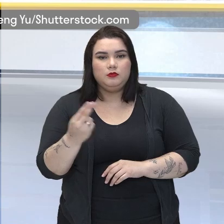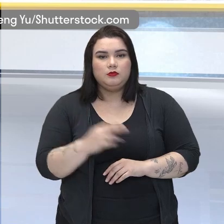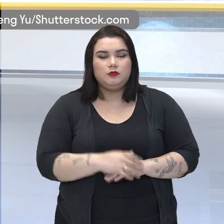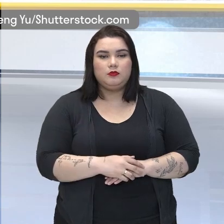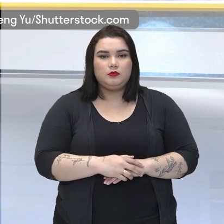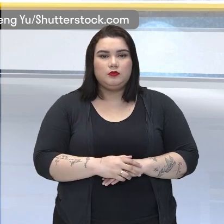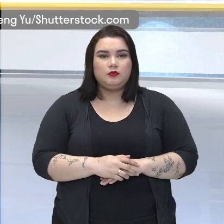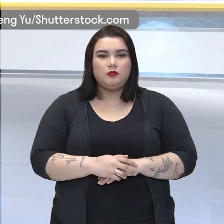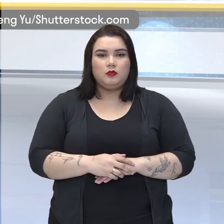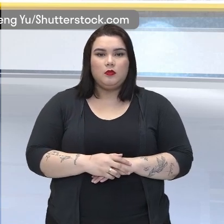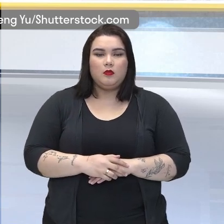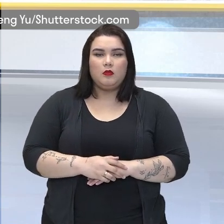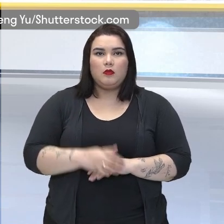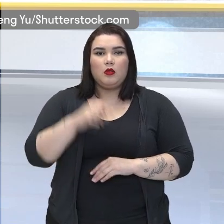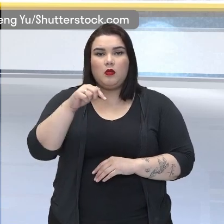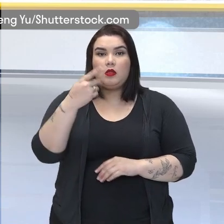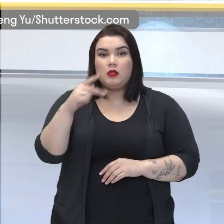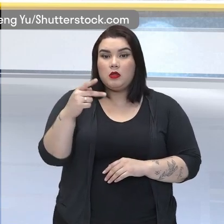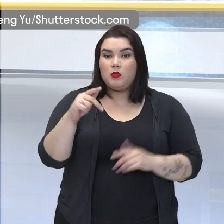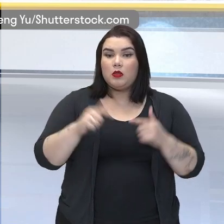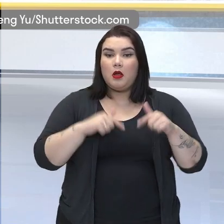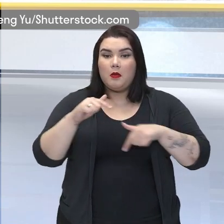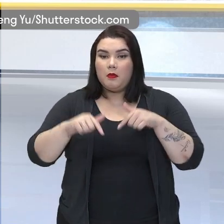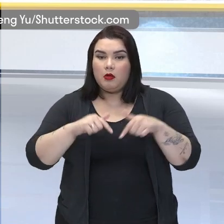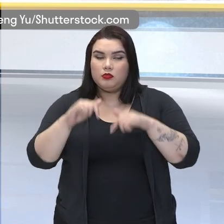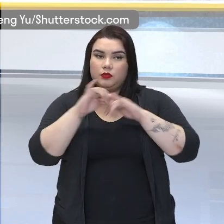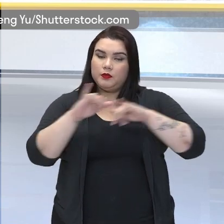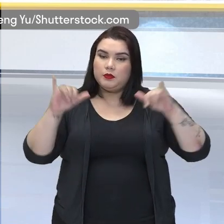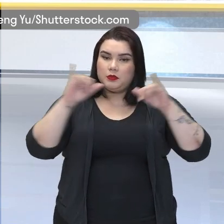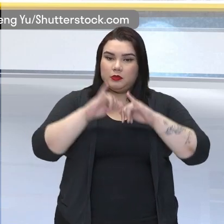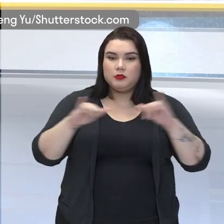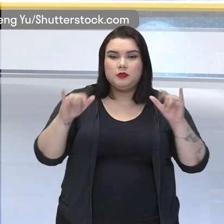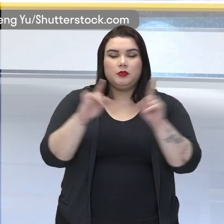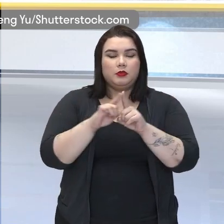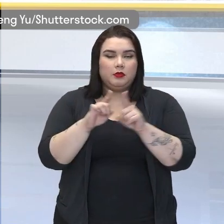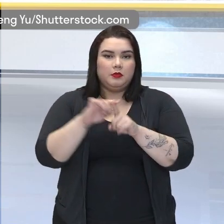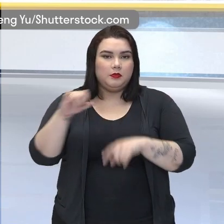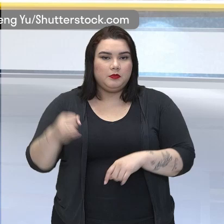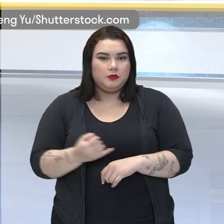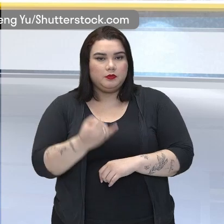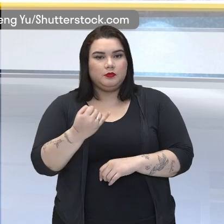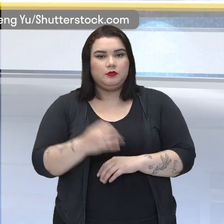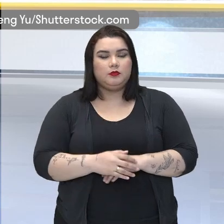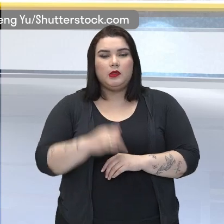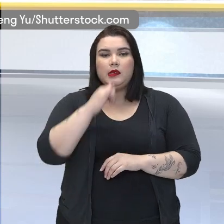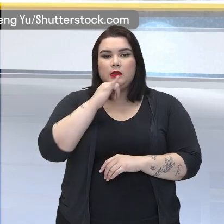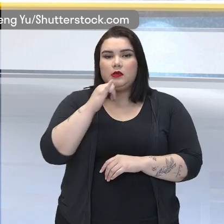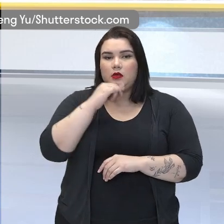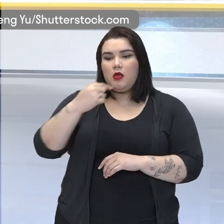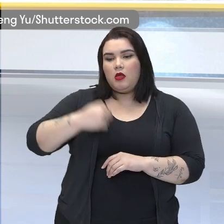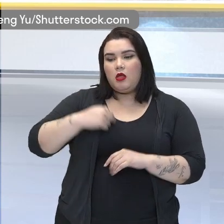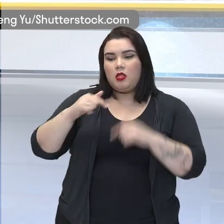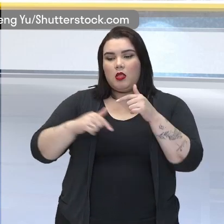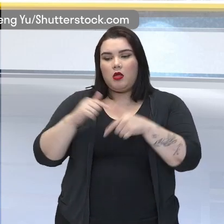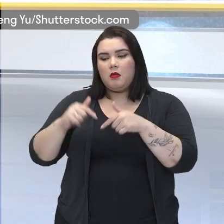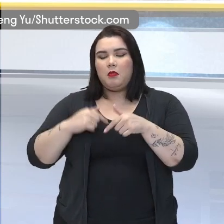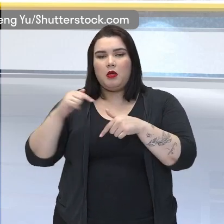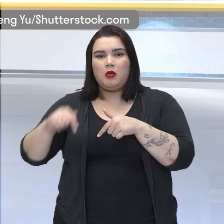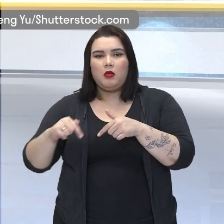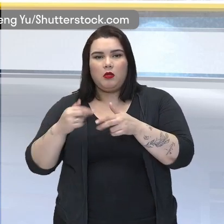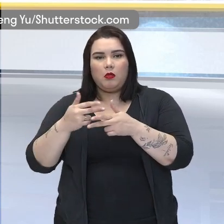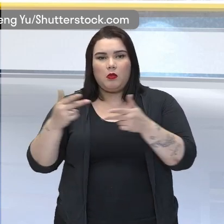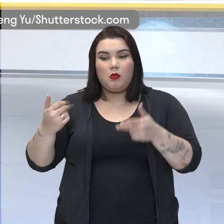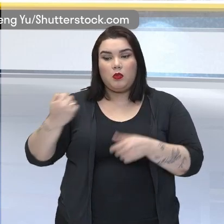você oferecer o seu trabalho também. Você pode colocar aqui nos classificados. Olha, eu trabalho com tal coisa, meu número